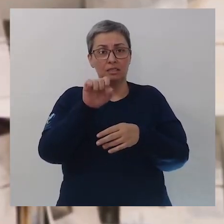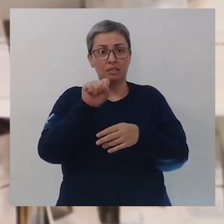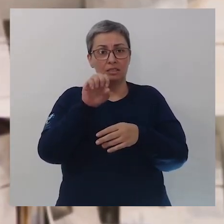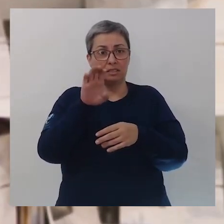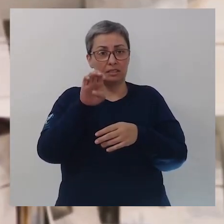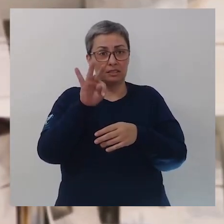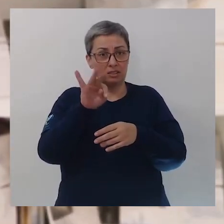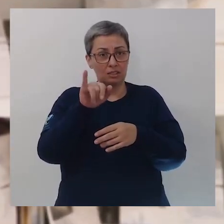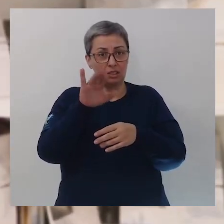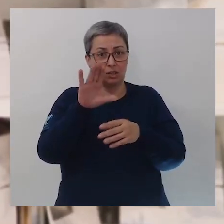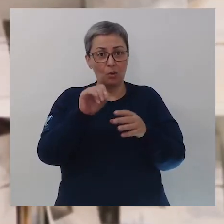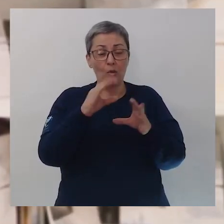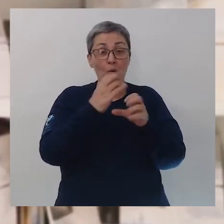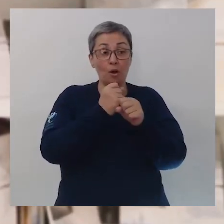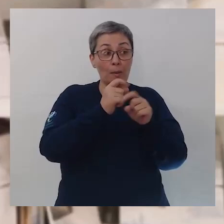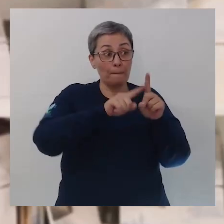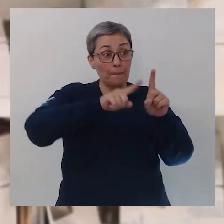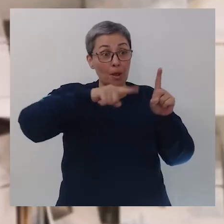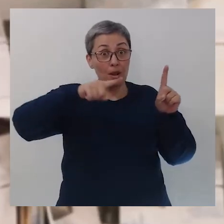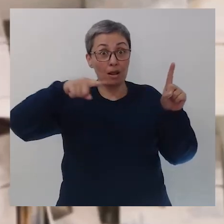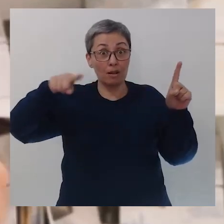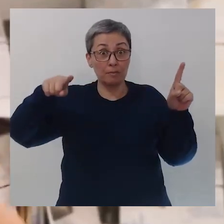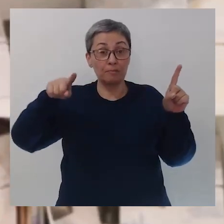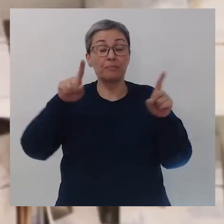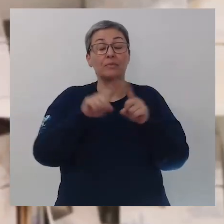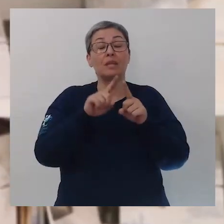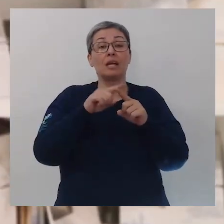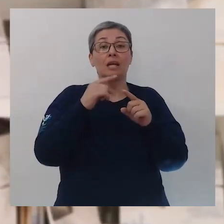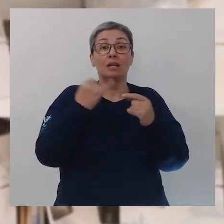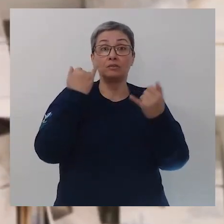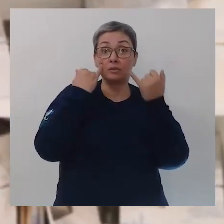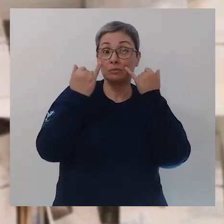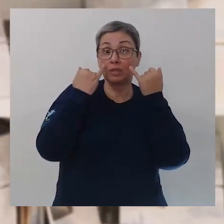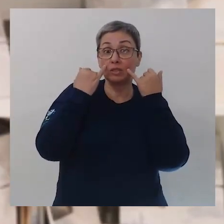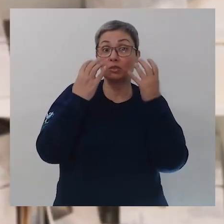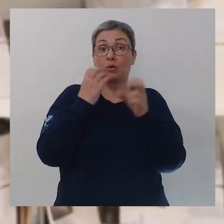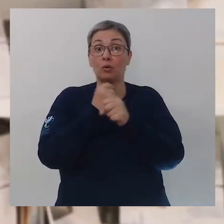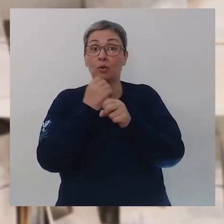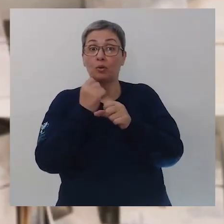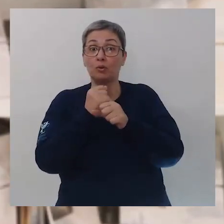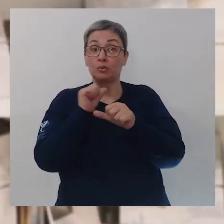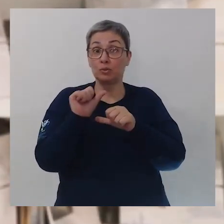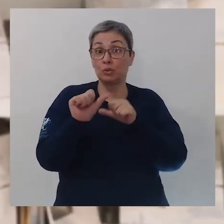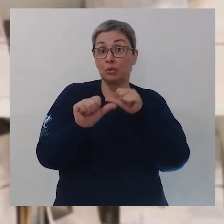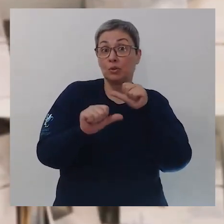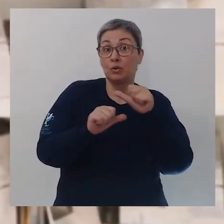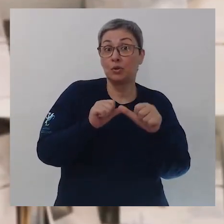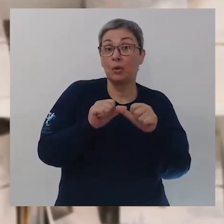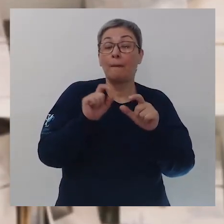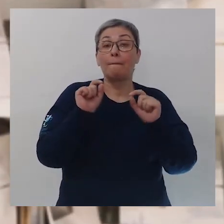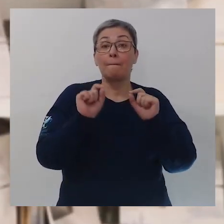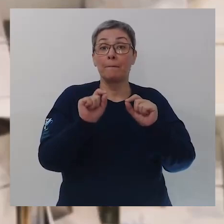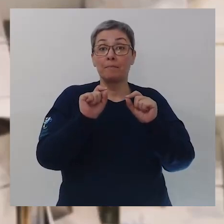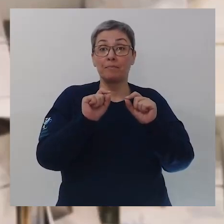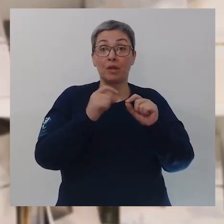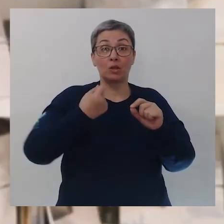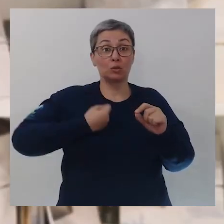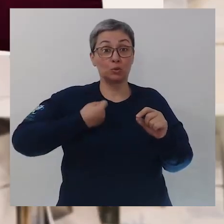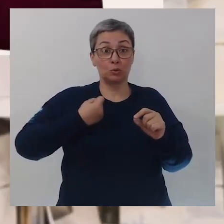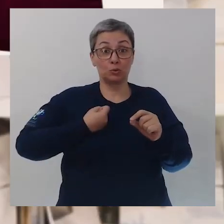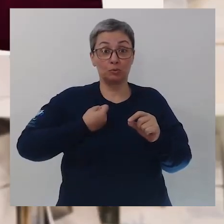estatístico. E essas informações, ou estes dados, são transformados